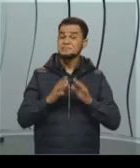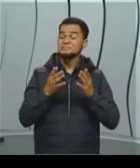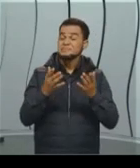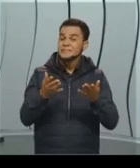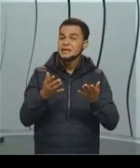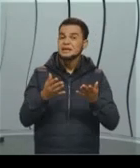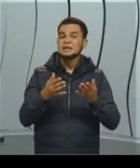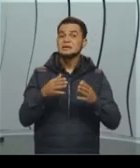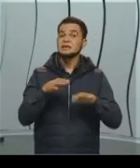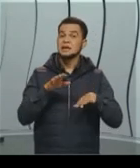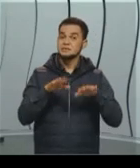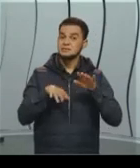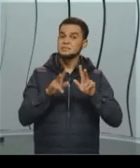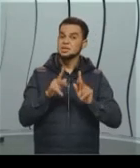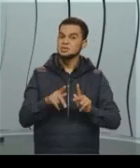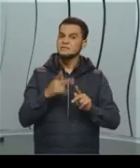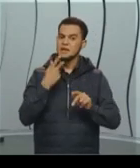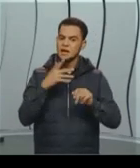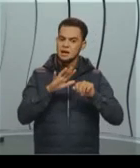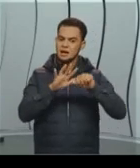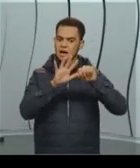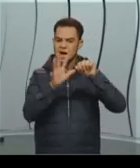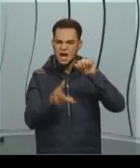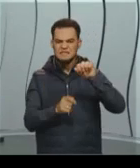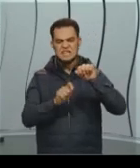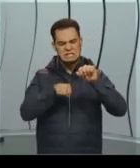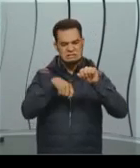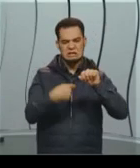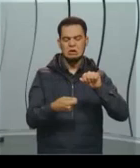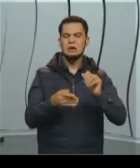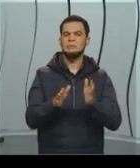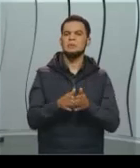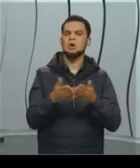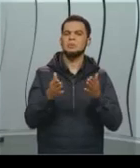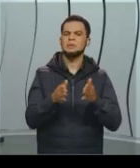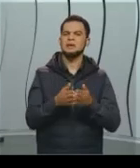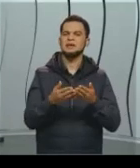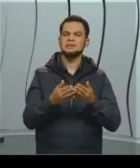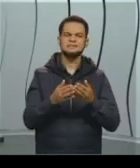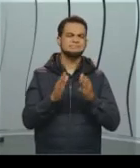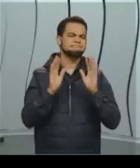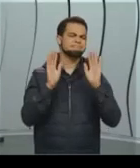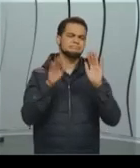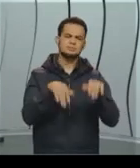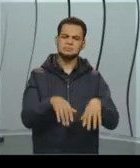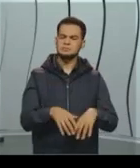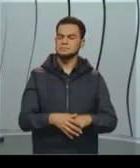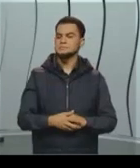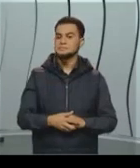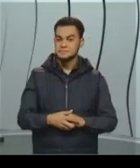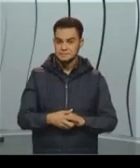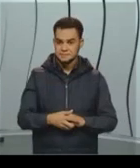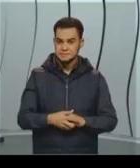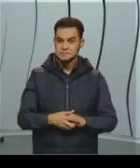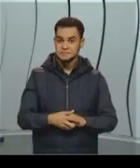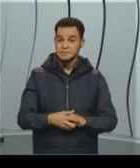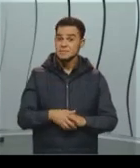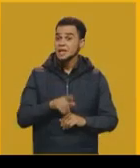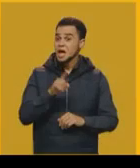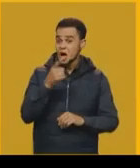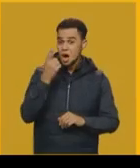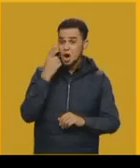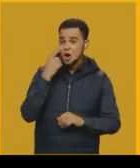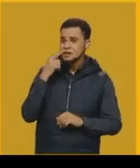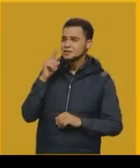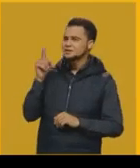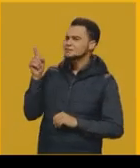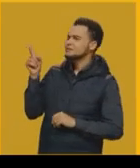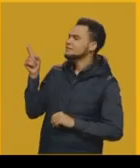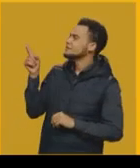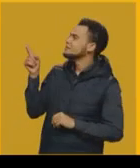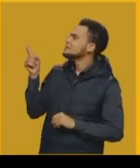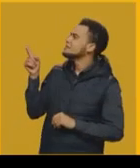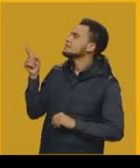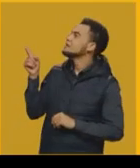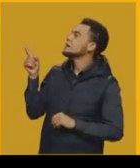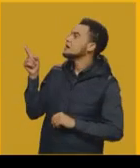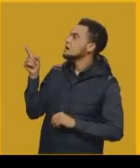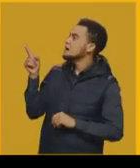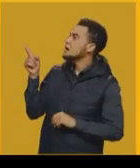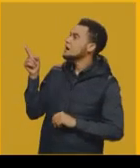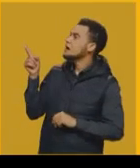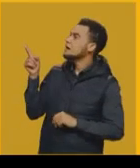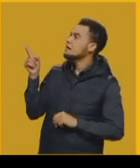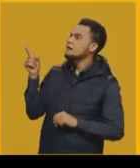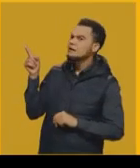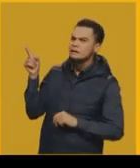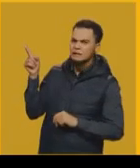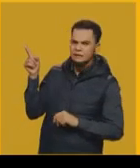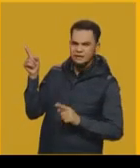com pobreza. Essa é uma imagem que a gente nunca ouve relatos quando a gente fala de África, né? E é uma